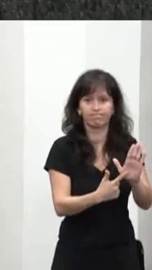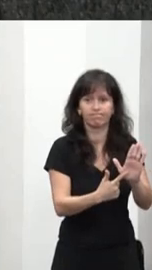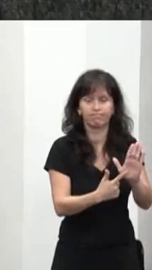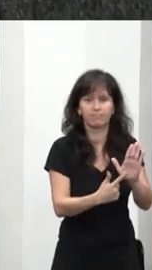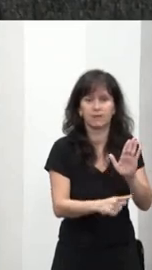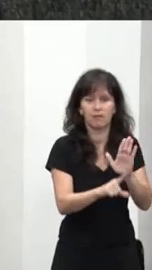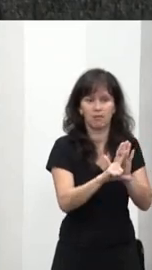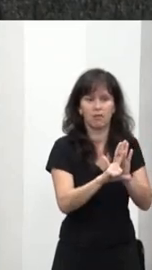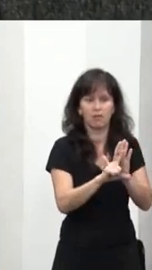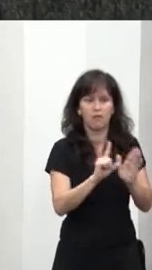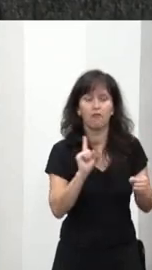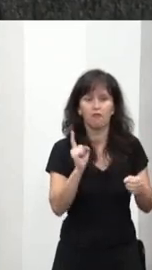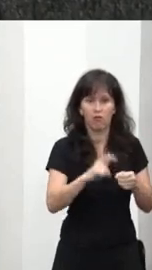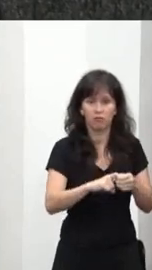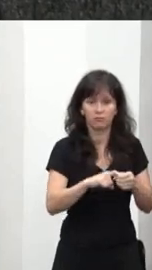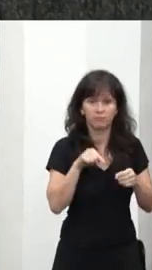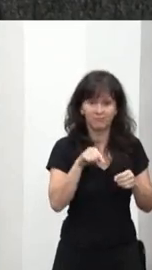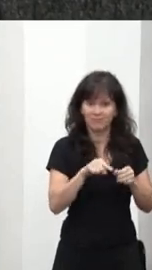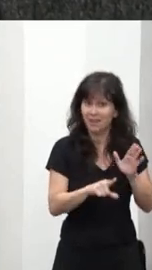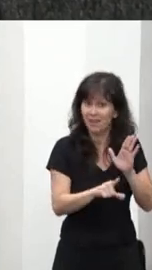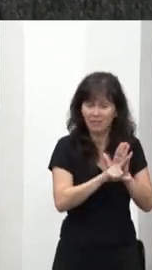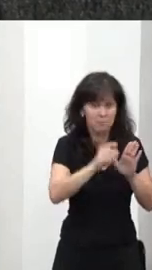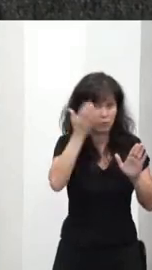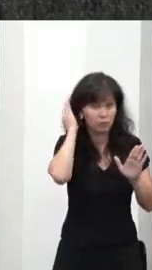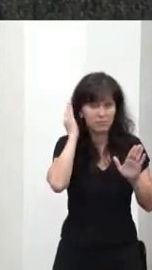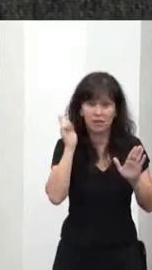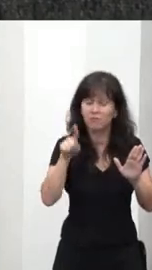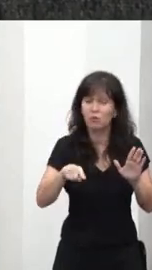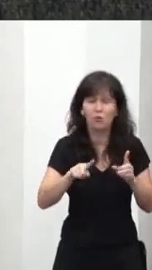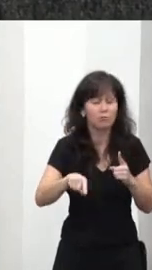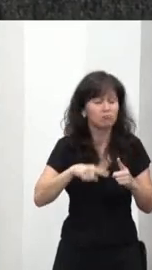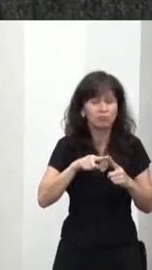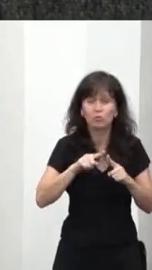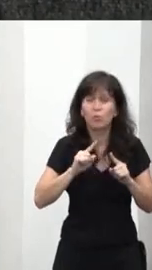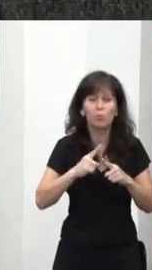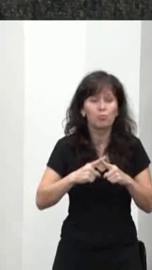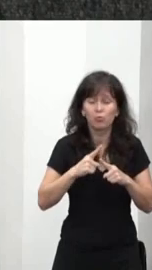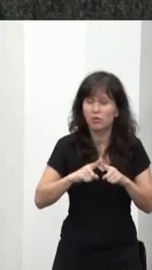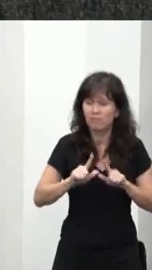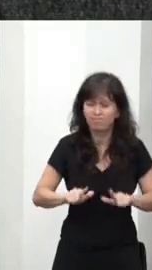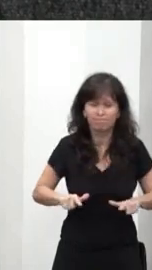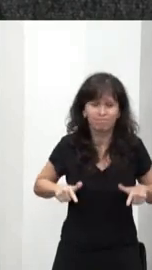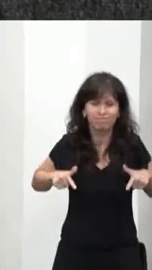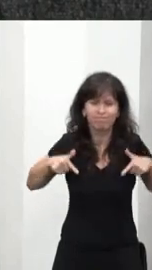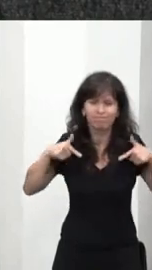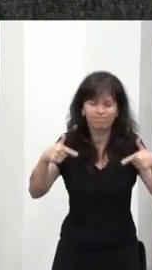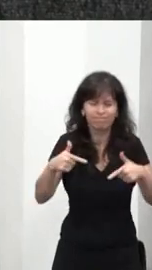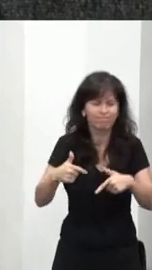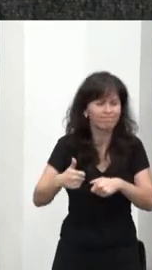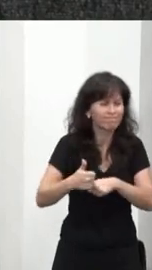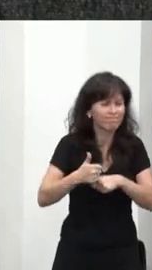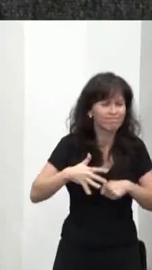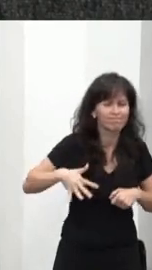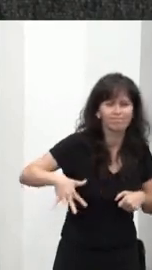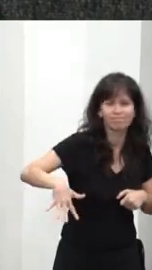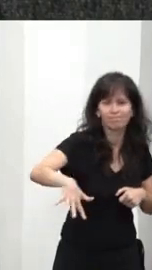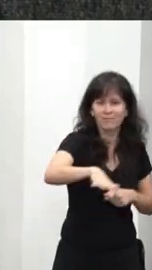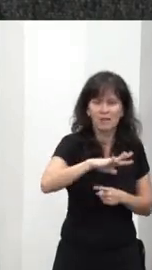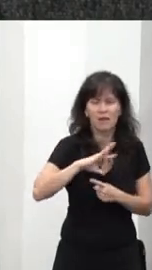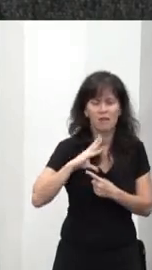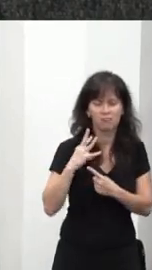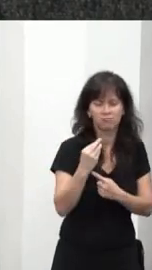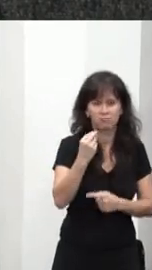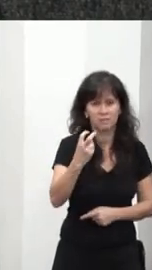Gustavo é fruto da luta organizada de artistas produtores técnicos fazedores e gestores de cultura que